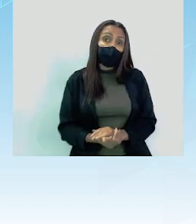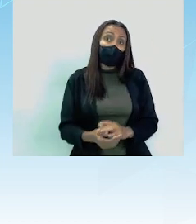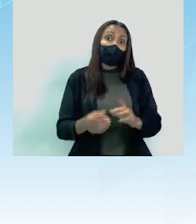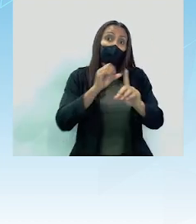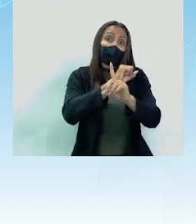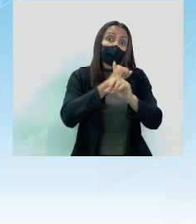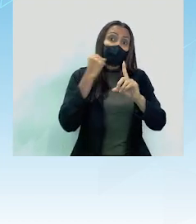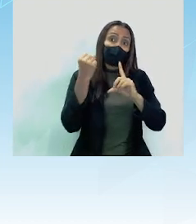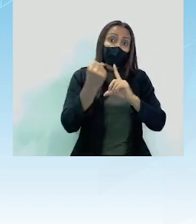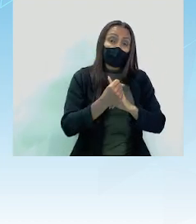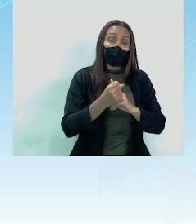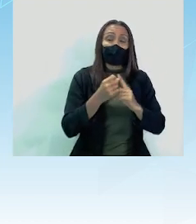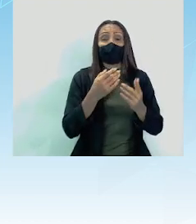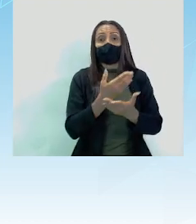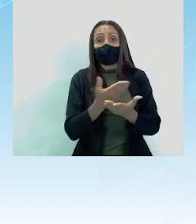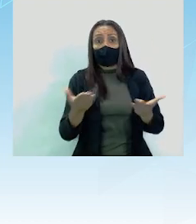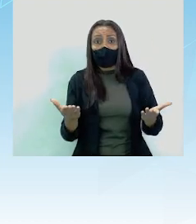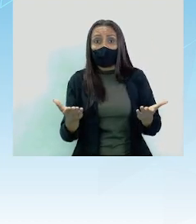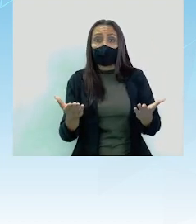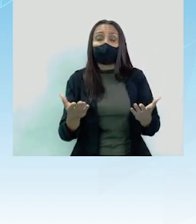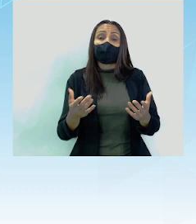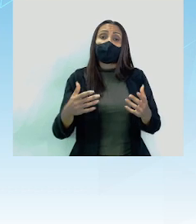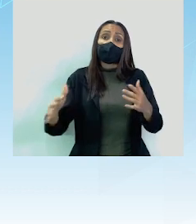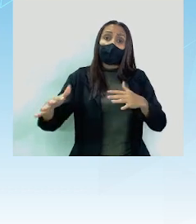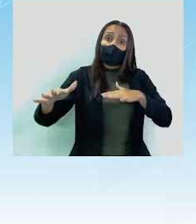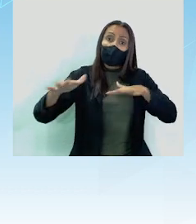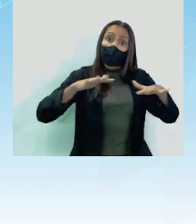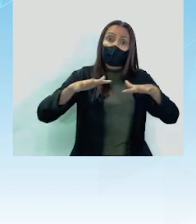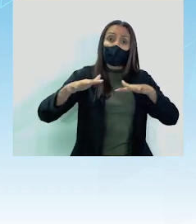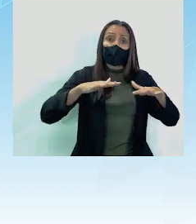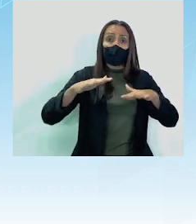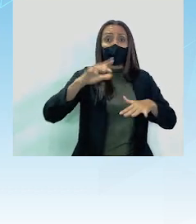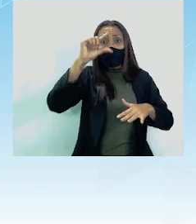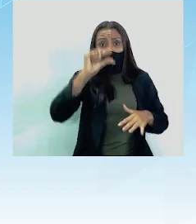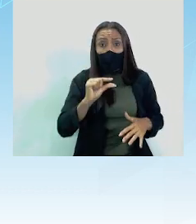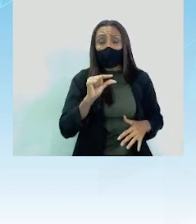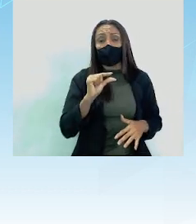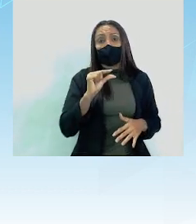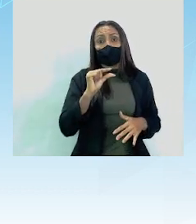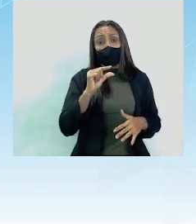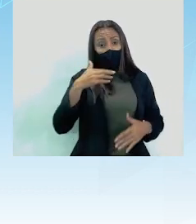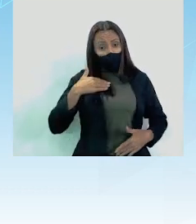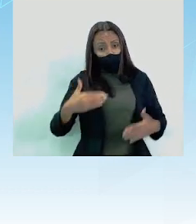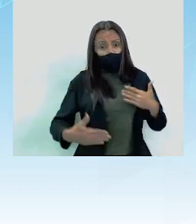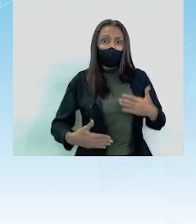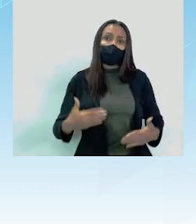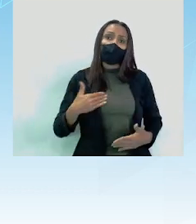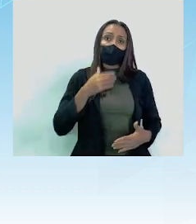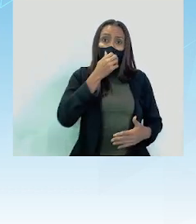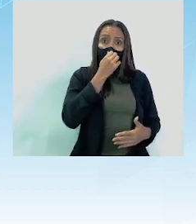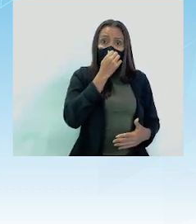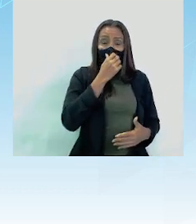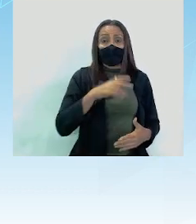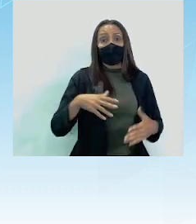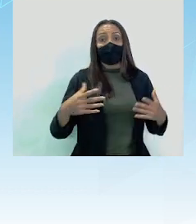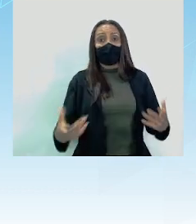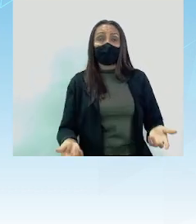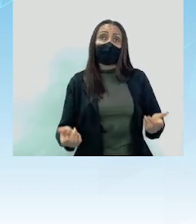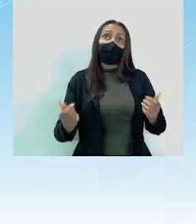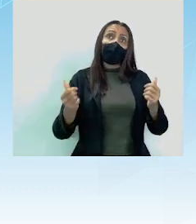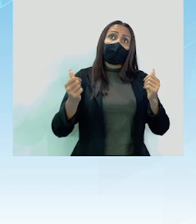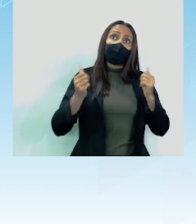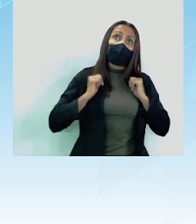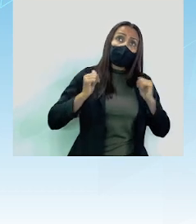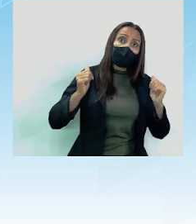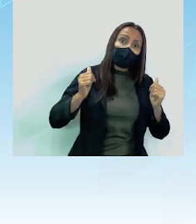sociedade está cada vez mais se movimentando menos. Ou seja, estamos ficando cada vez mais sedentários, principalmente por